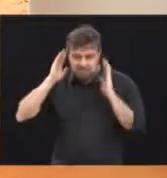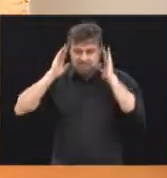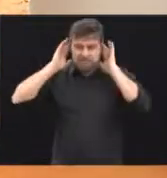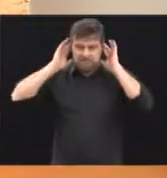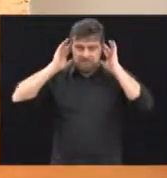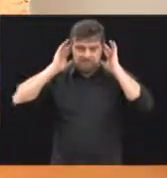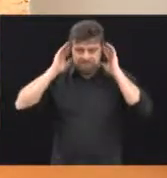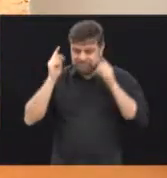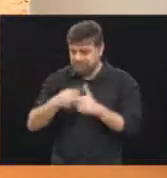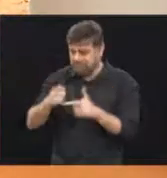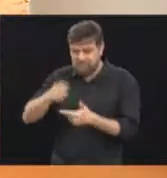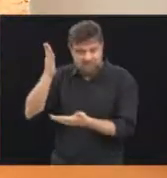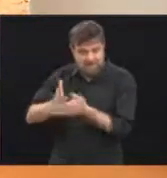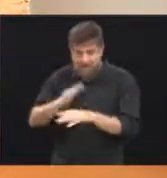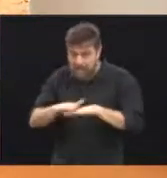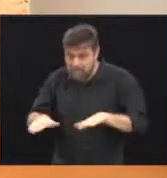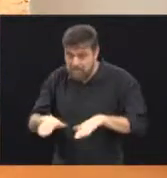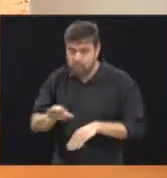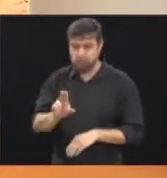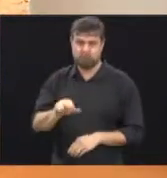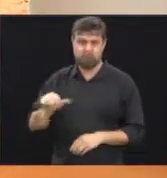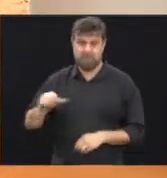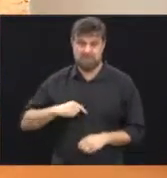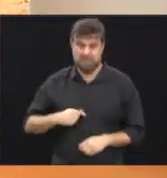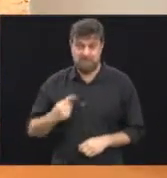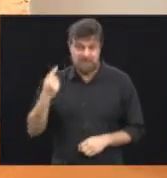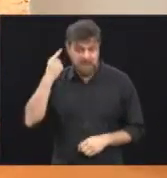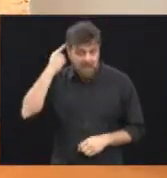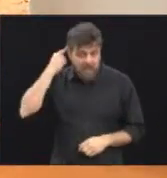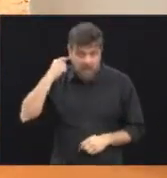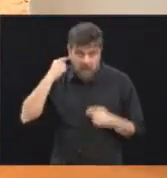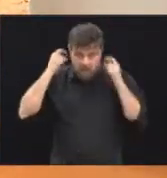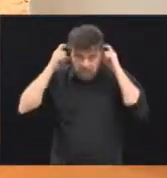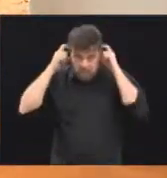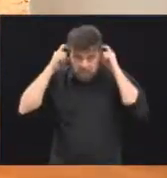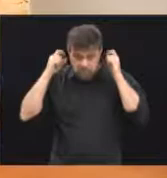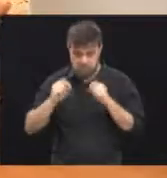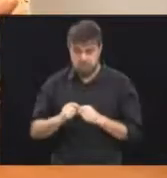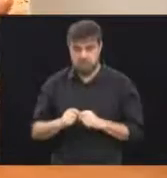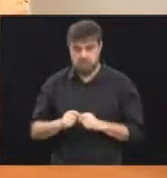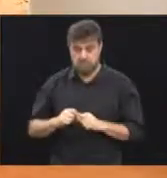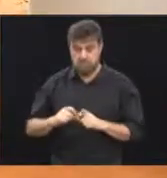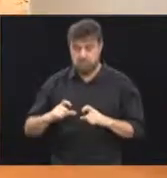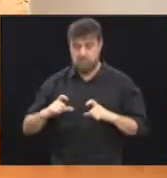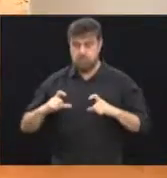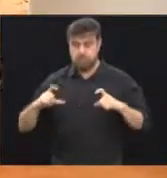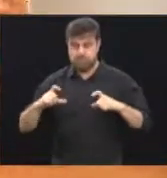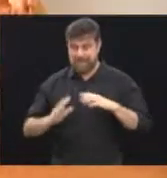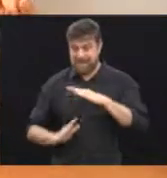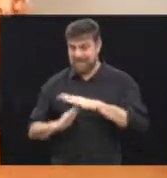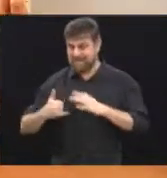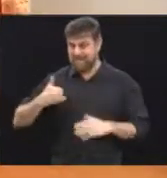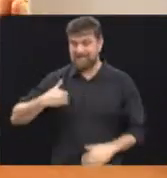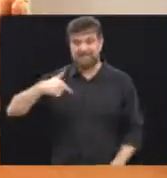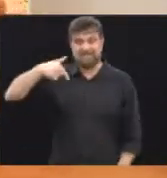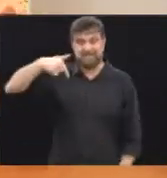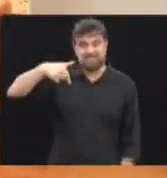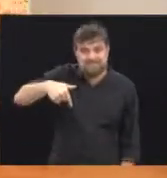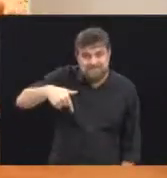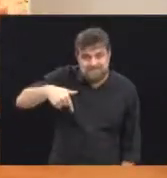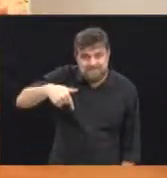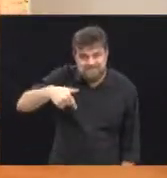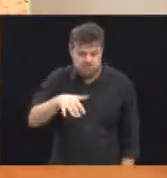problema definitivamente. Mas as cartilagens, em geral, elas estão em desenvolvimento até o 7º ano de